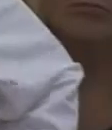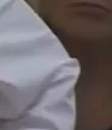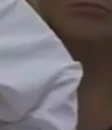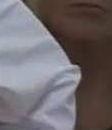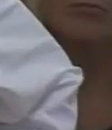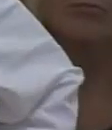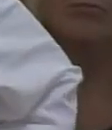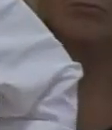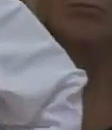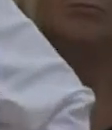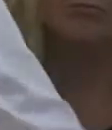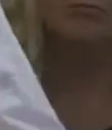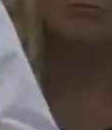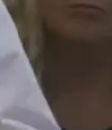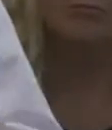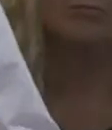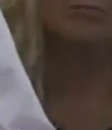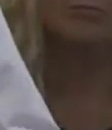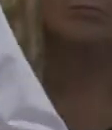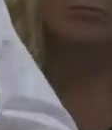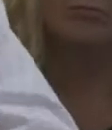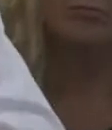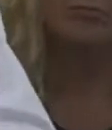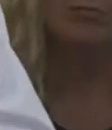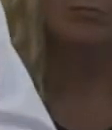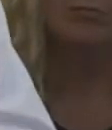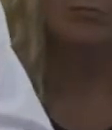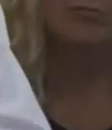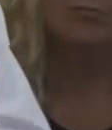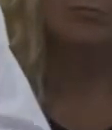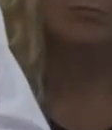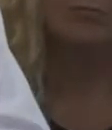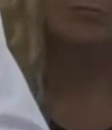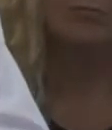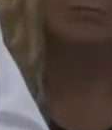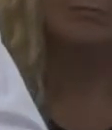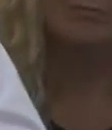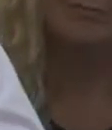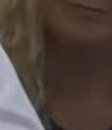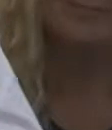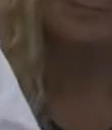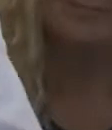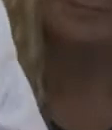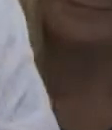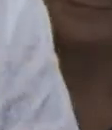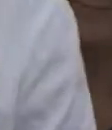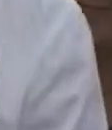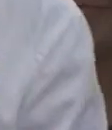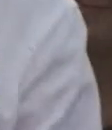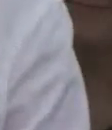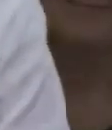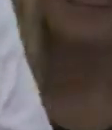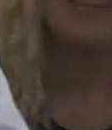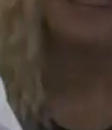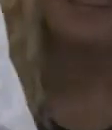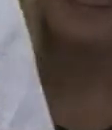pensando em ter um filho. É facinho de ter um filho. É facinho.